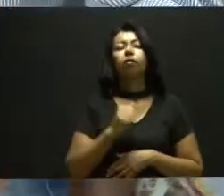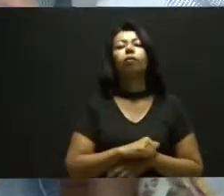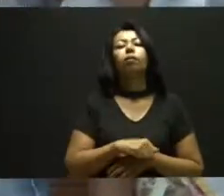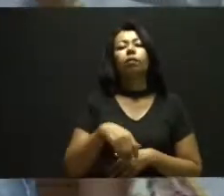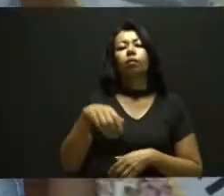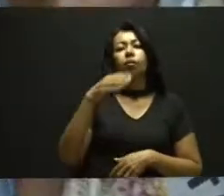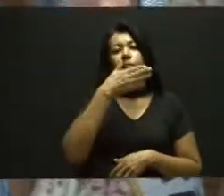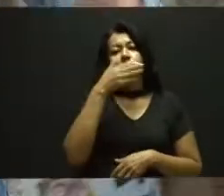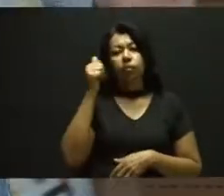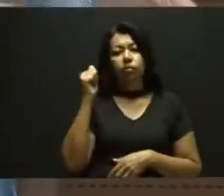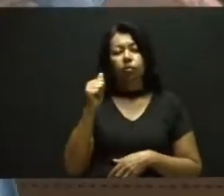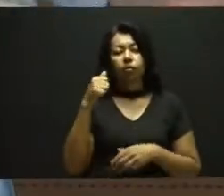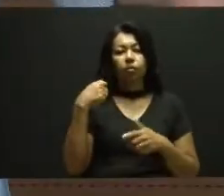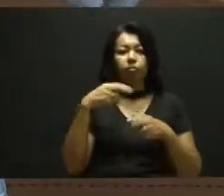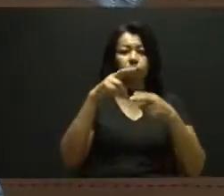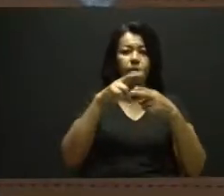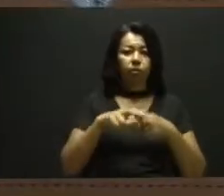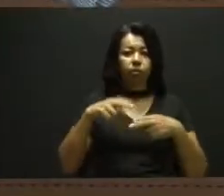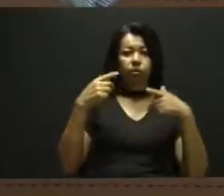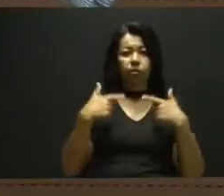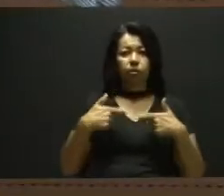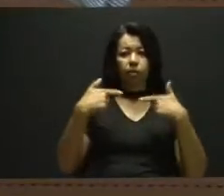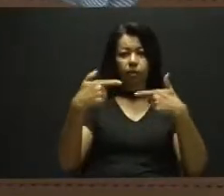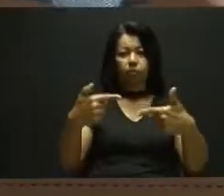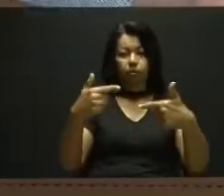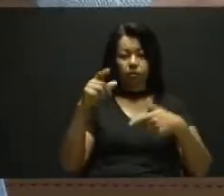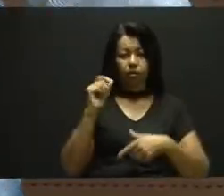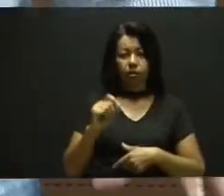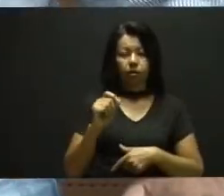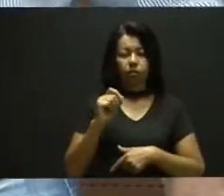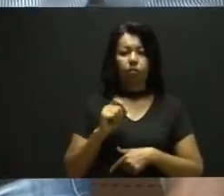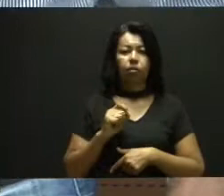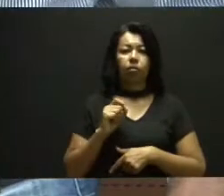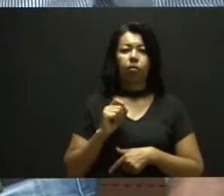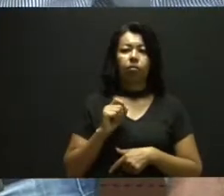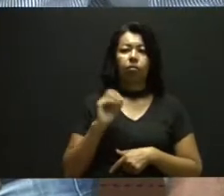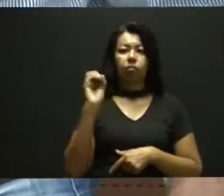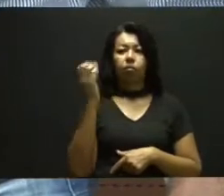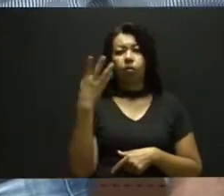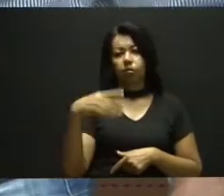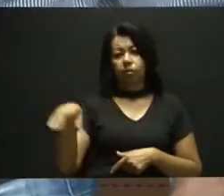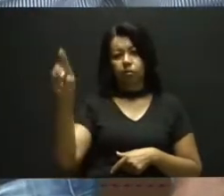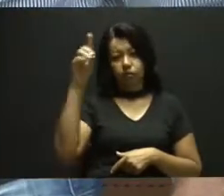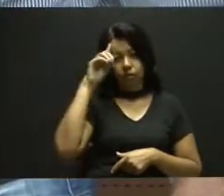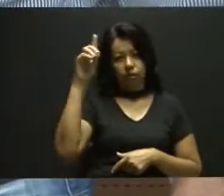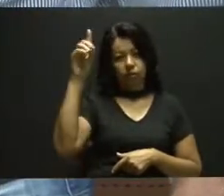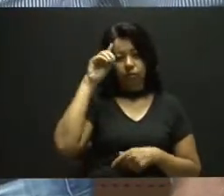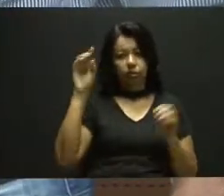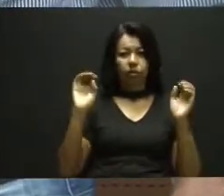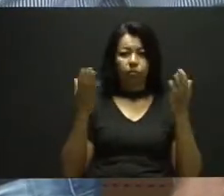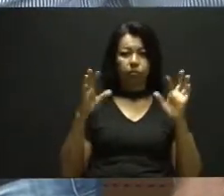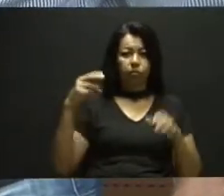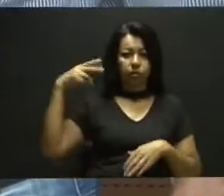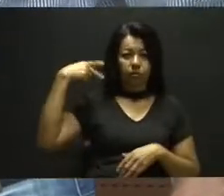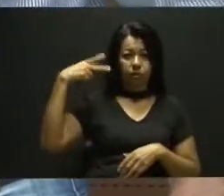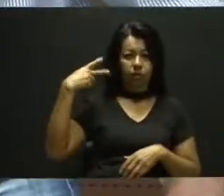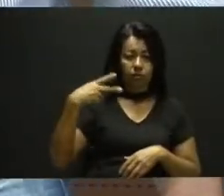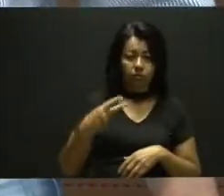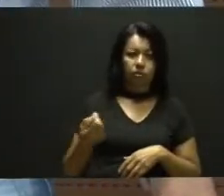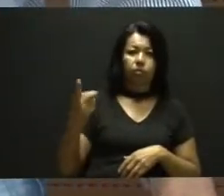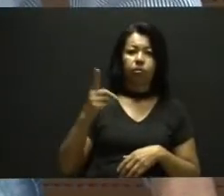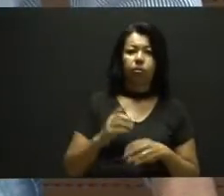graças a essa luta que está que está sendo implementada dia-a-dia parabéns vereador conduziu essa